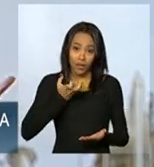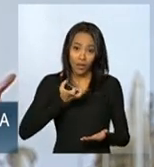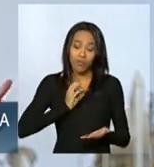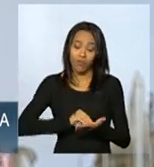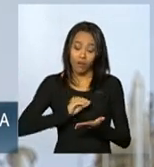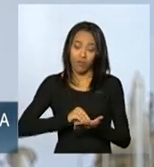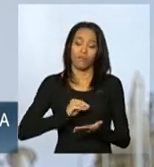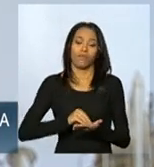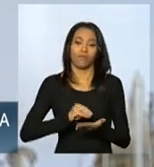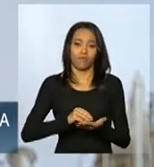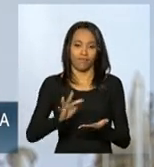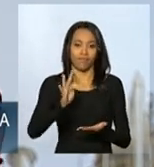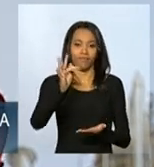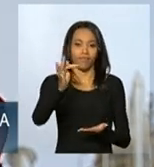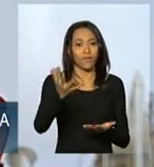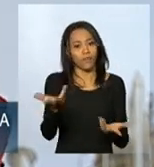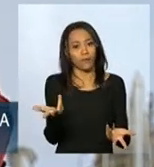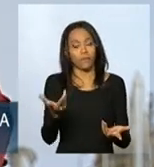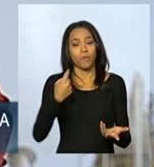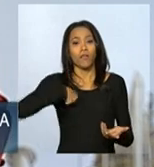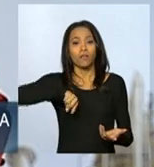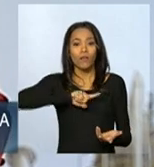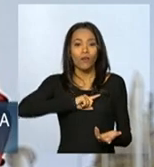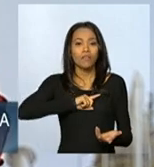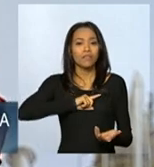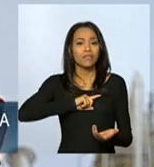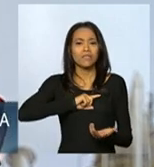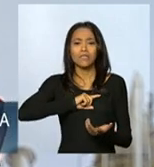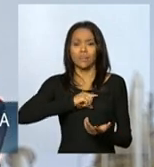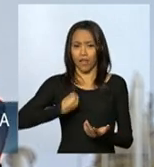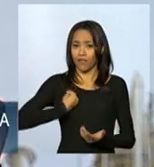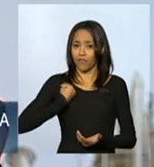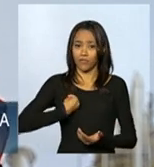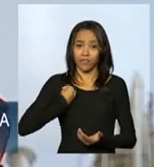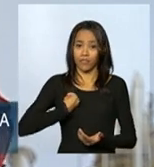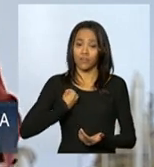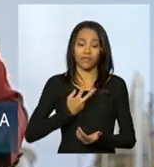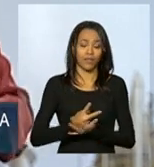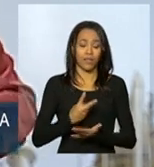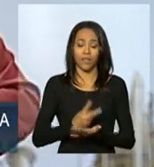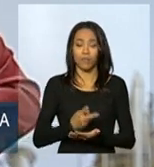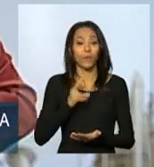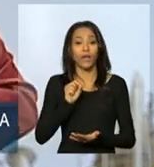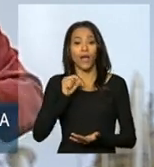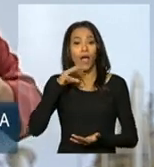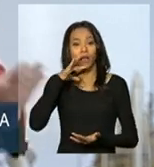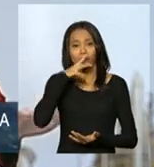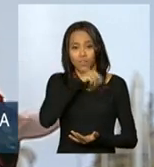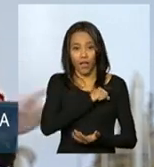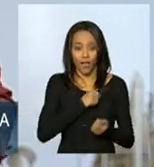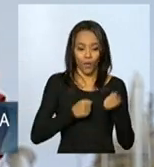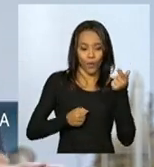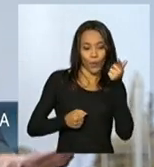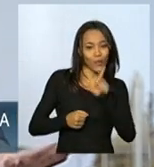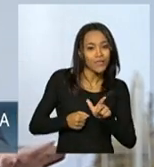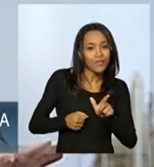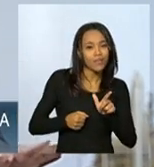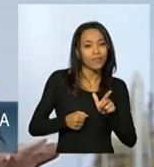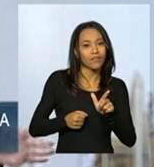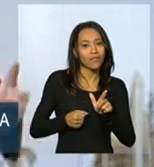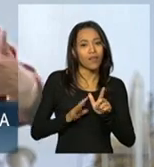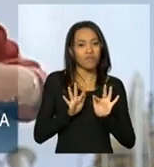devemos ter. Aliás, a gente na vida tem sempre de achar que o que conquistou é o